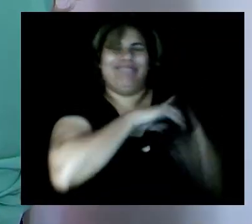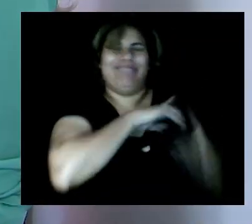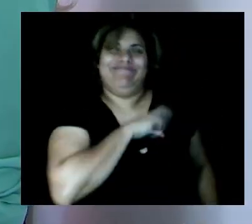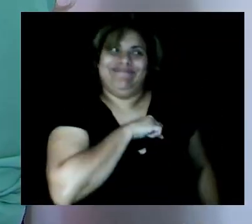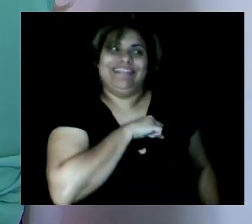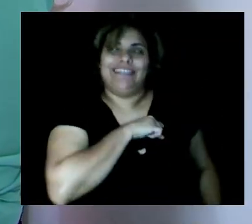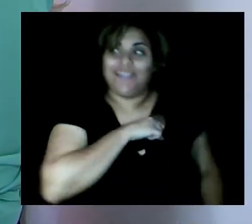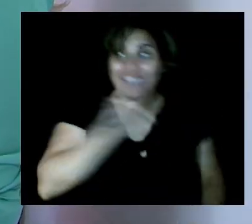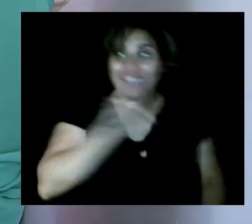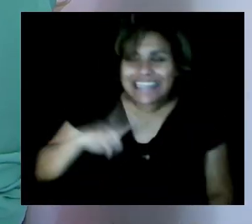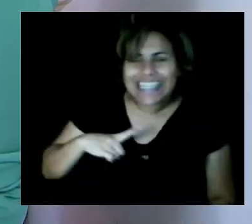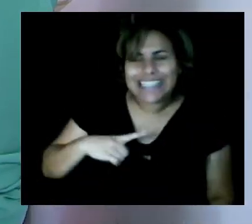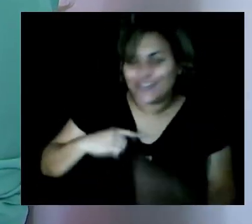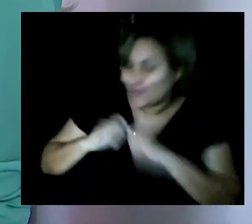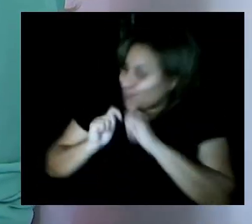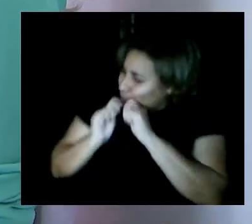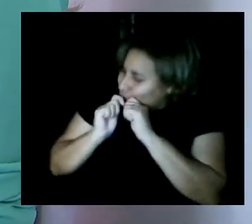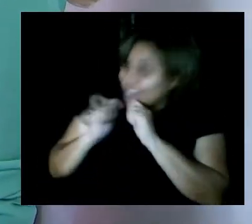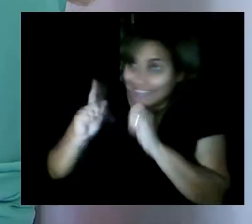preferido?